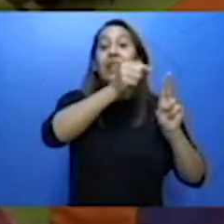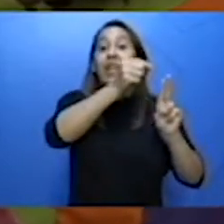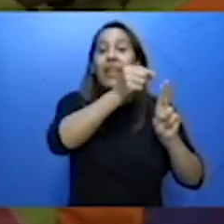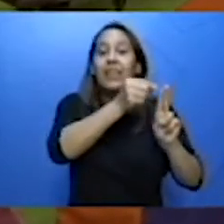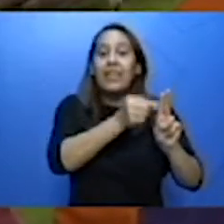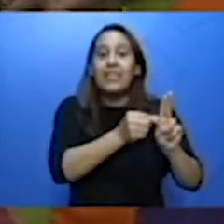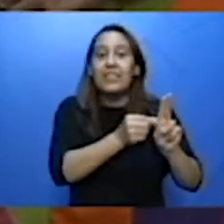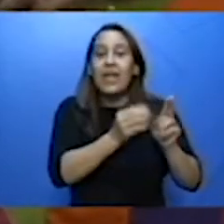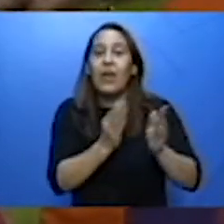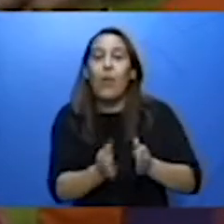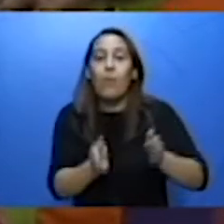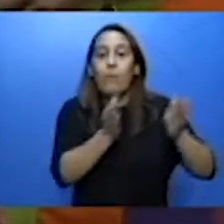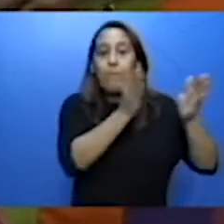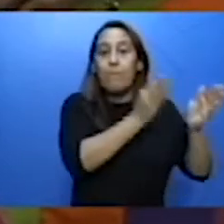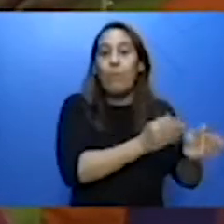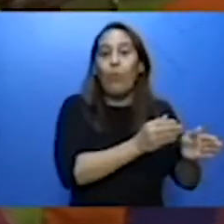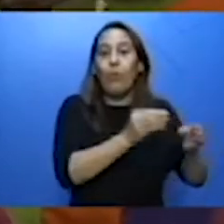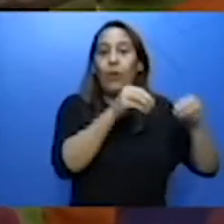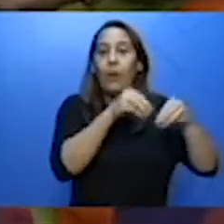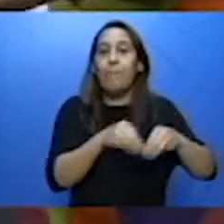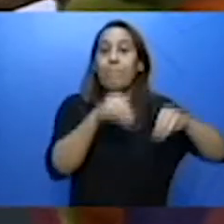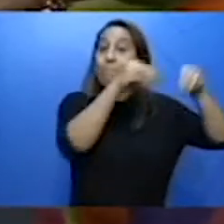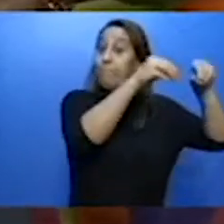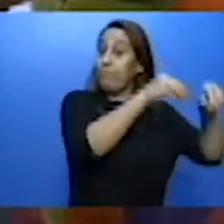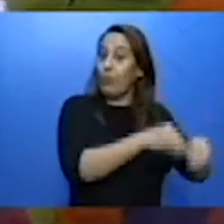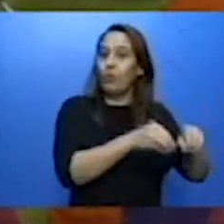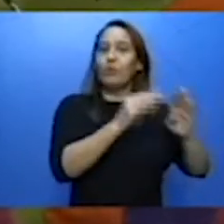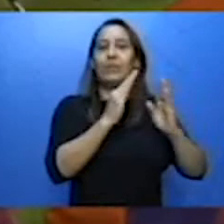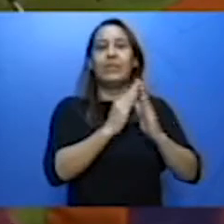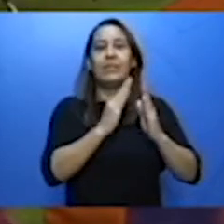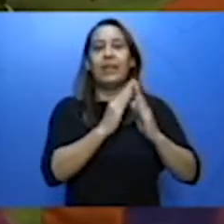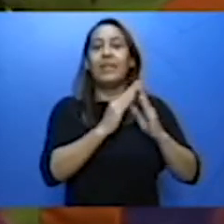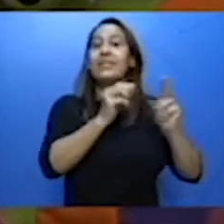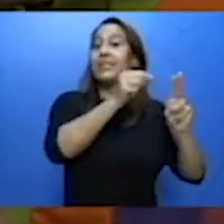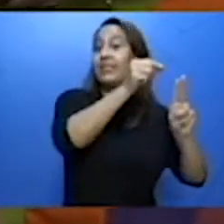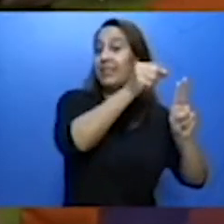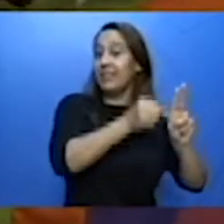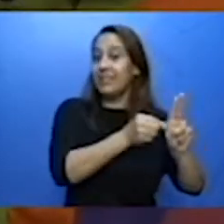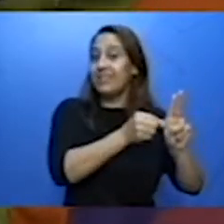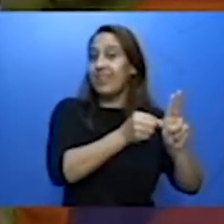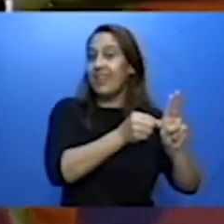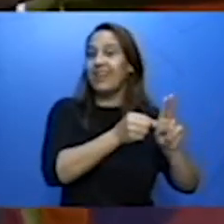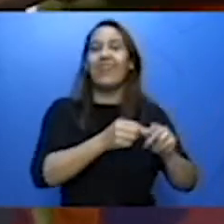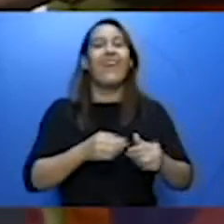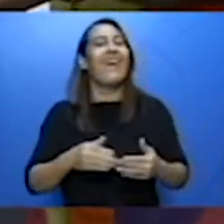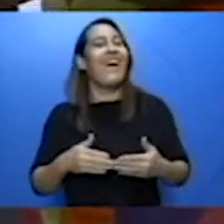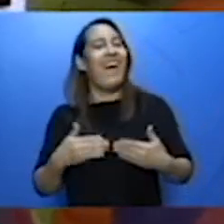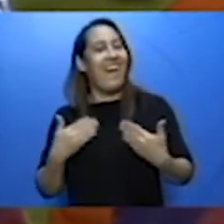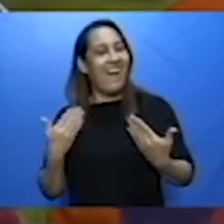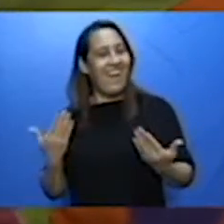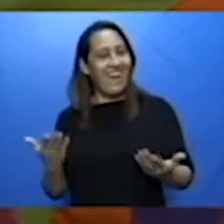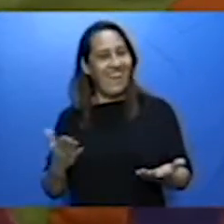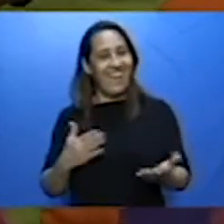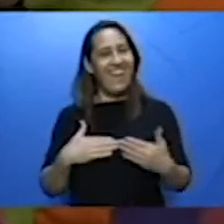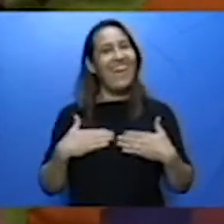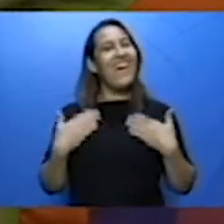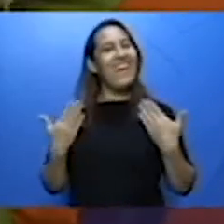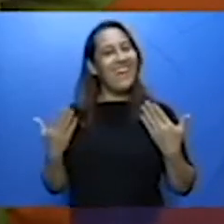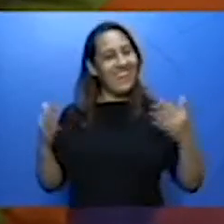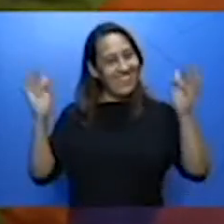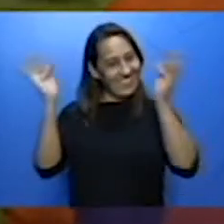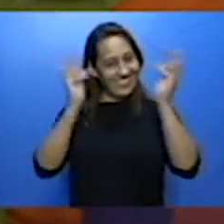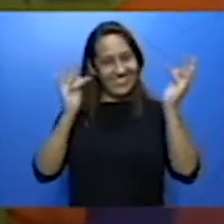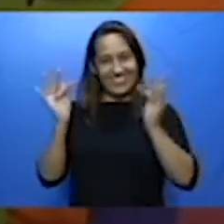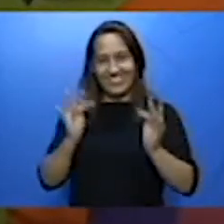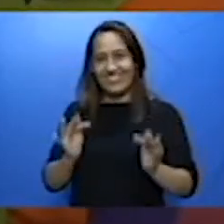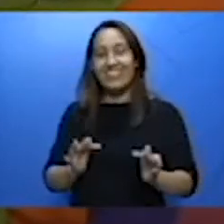casa. Você não é dezena? Então você vai morar com a dezena. Ah, bom. Então eu posso ir